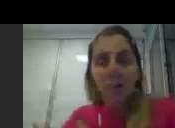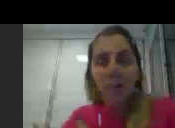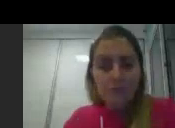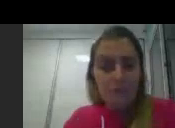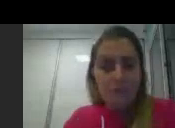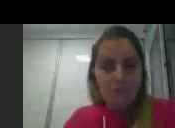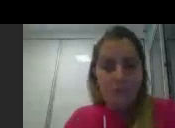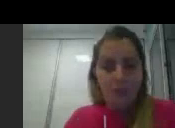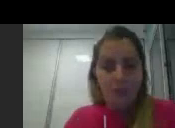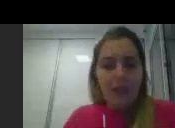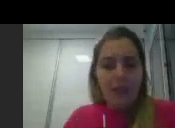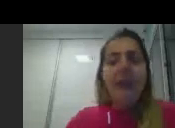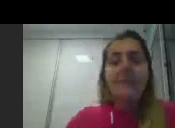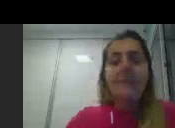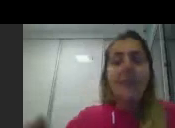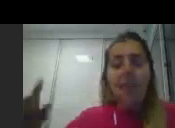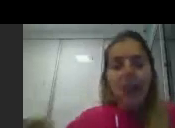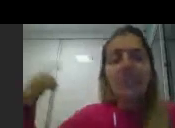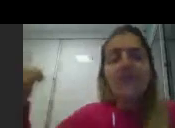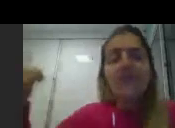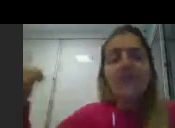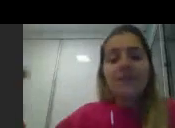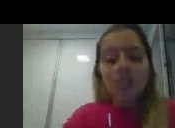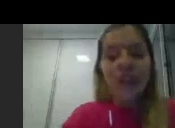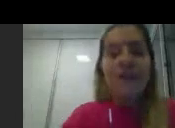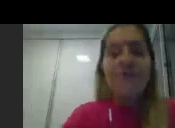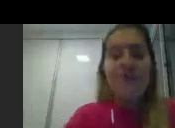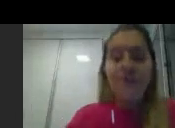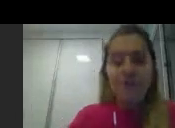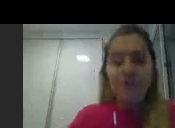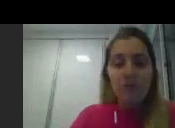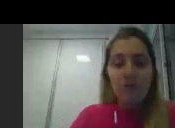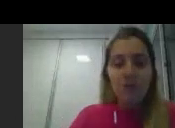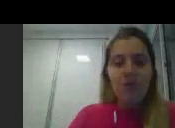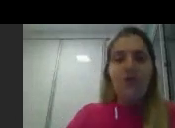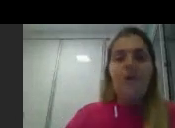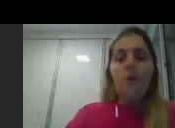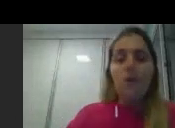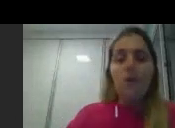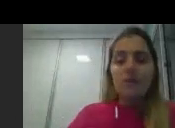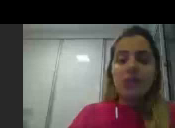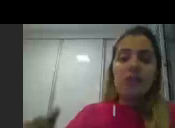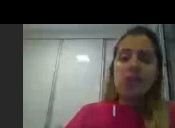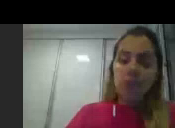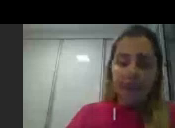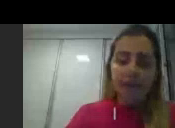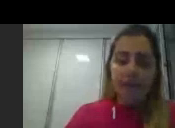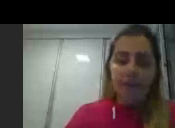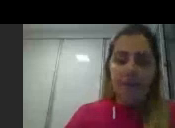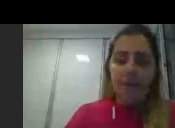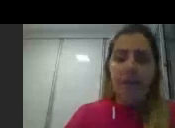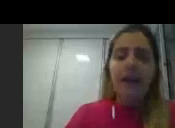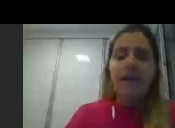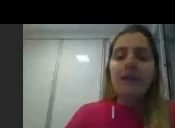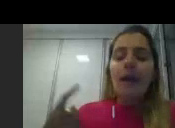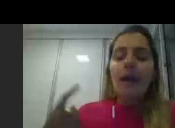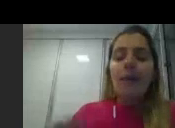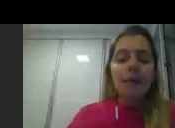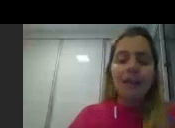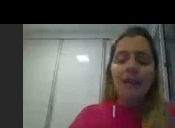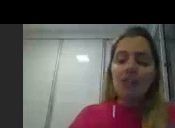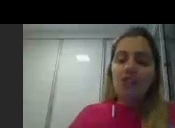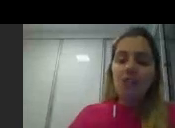pai é positivo. E aí tem a chance de gerar filhos positivos como o pai, tá?